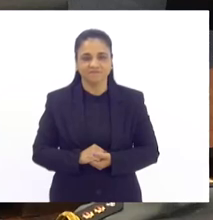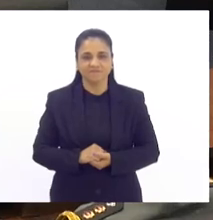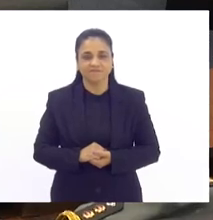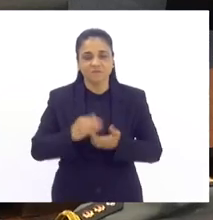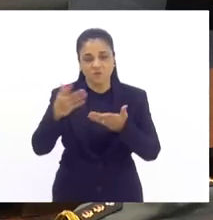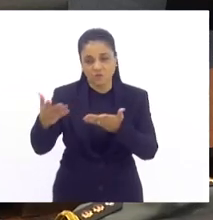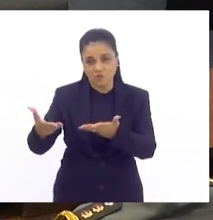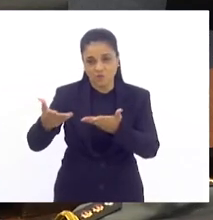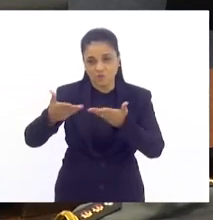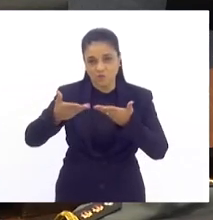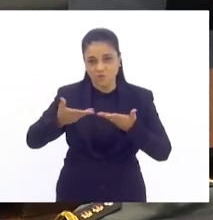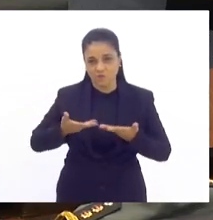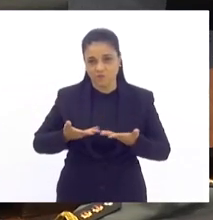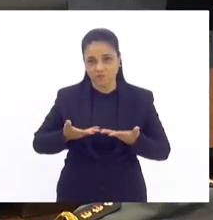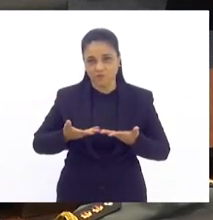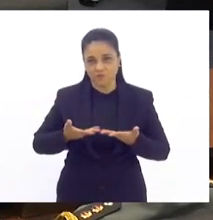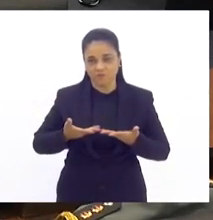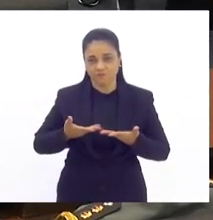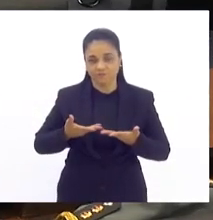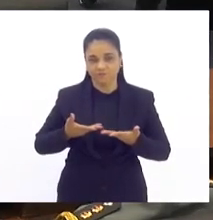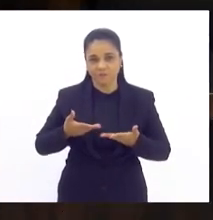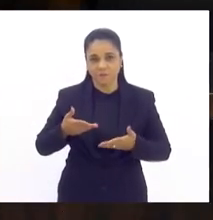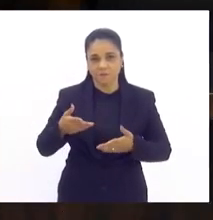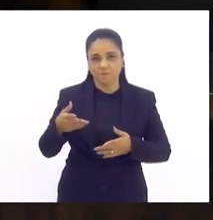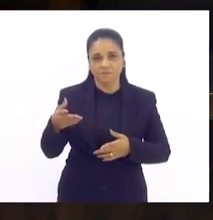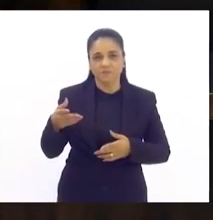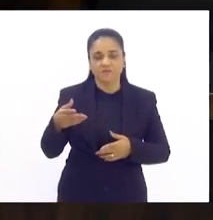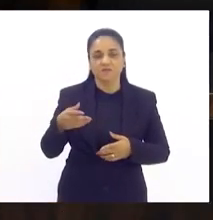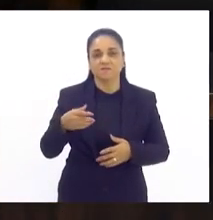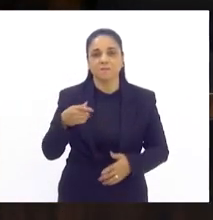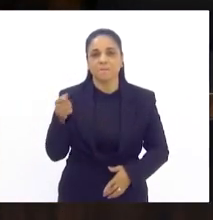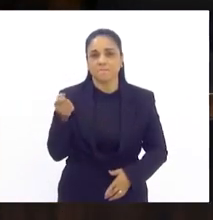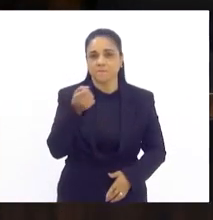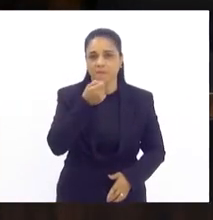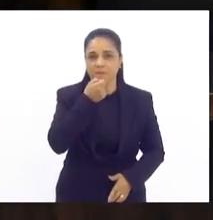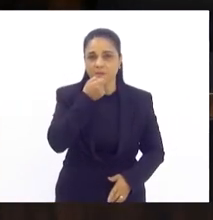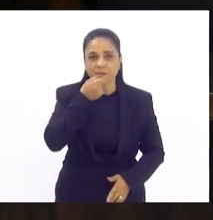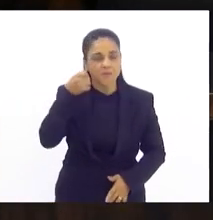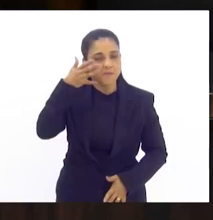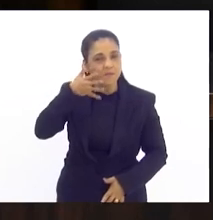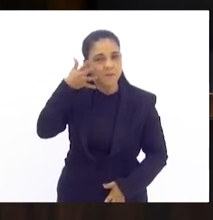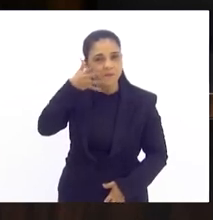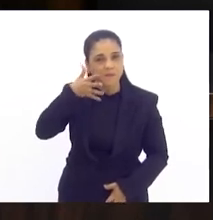Convido para fazer uma breve saudação ao nosso